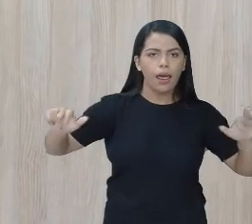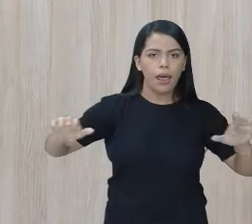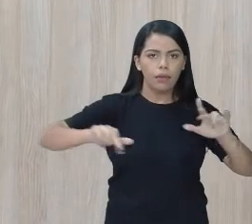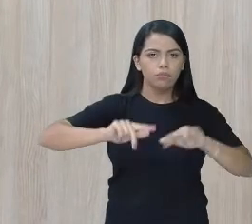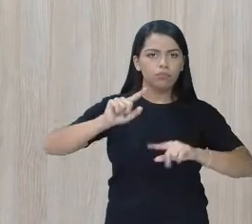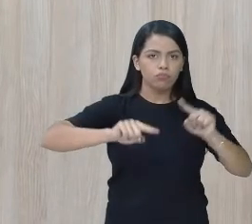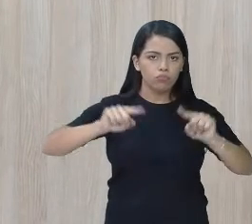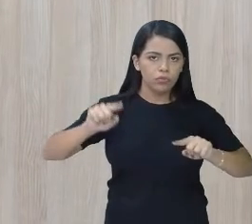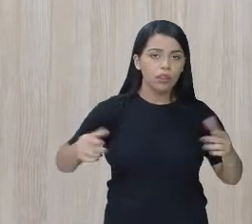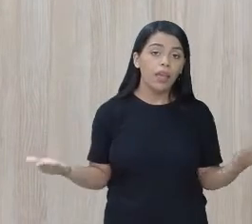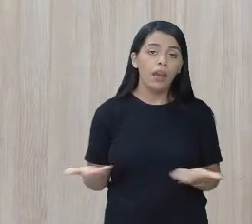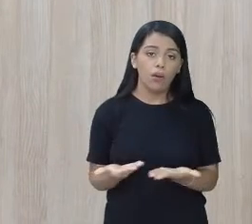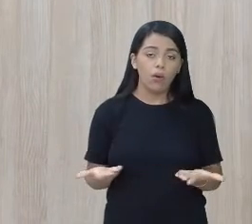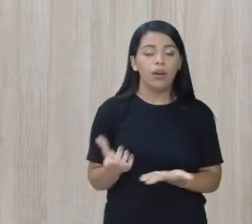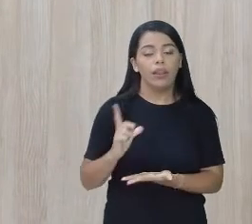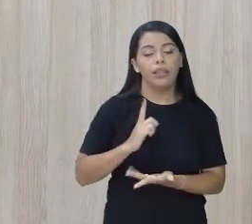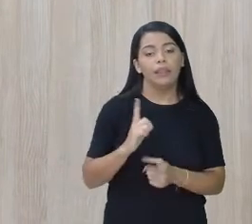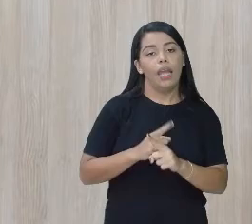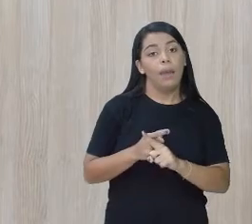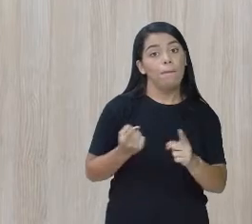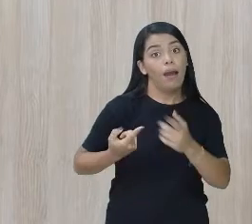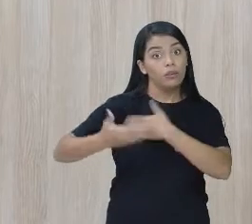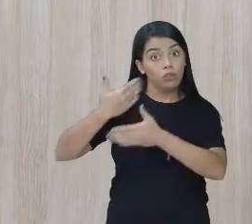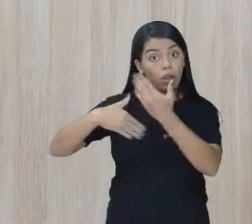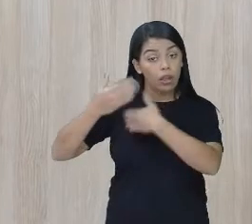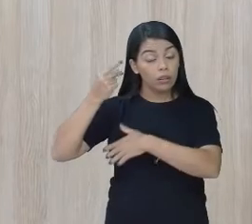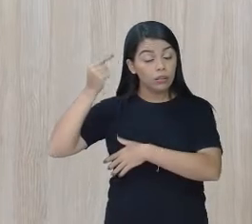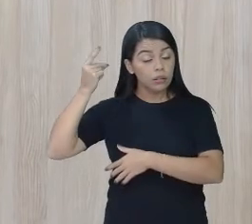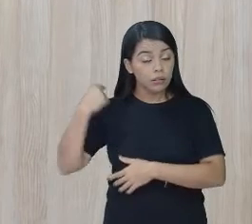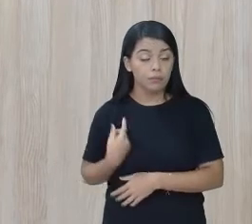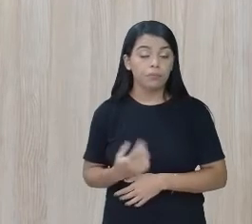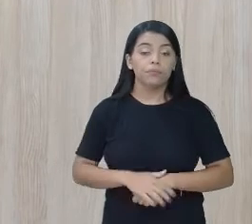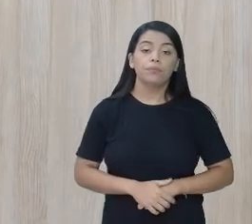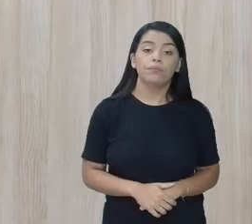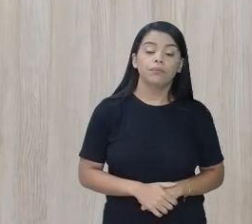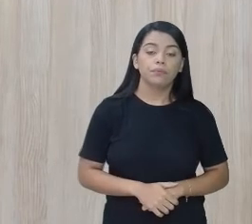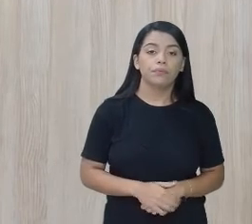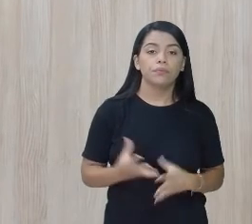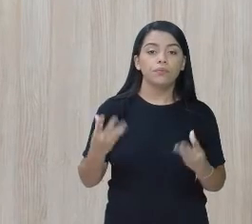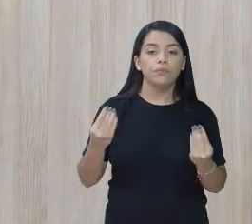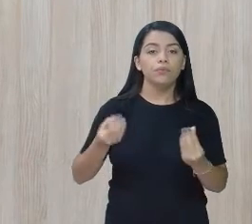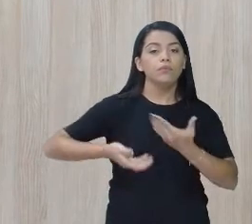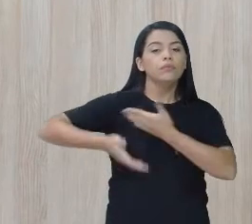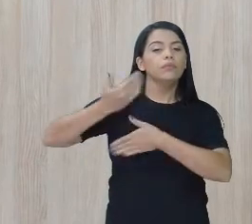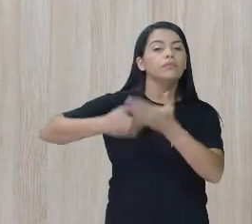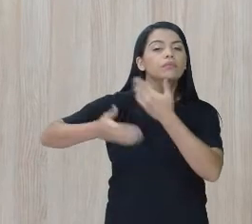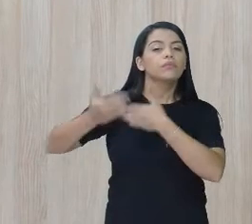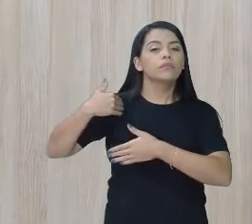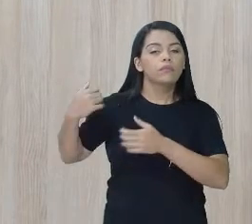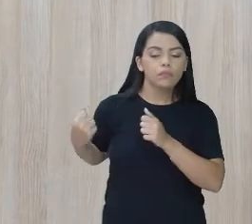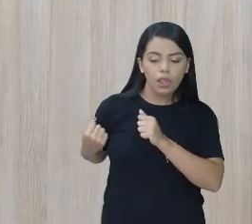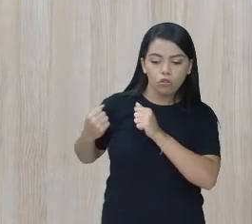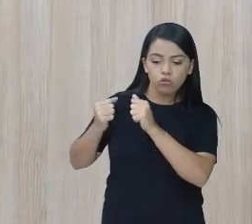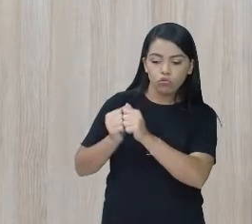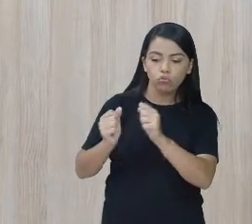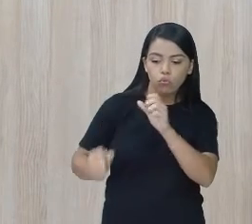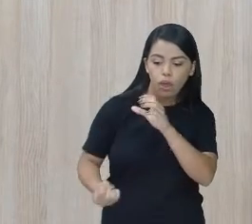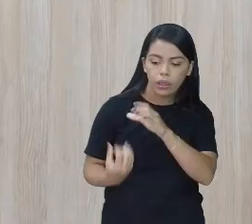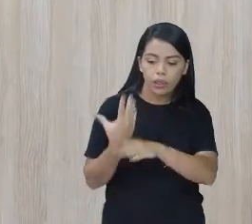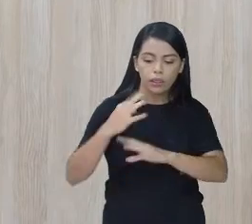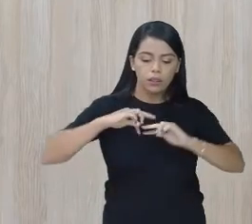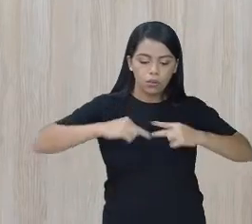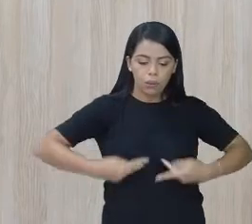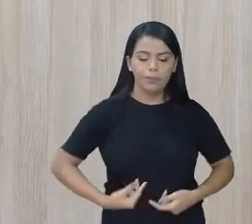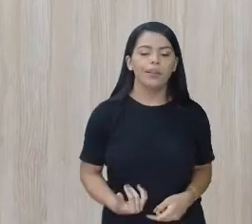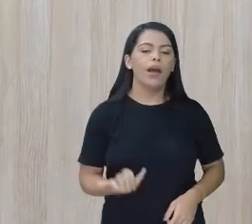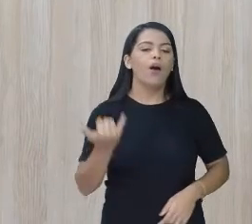hoje. Mas, mesmo antigamente, assim, bem antigamente, acompanhando o surgimento da humanidade, os